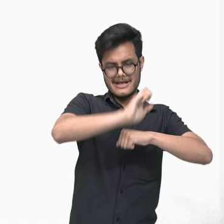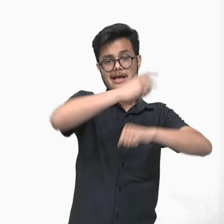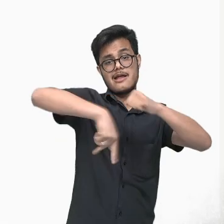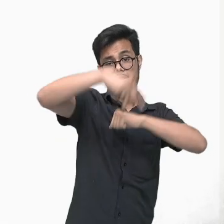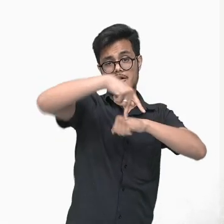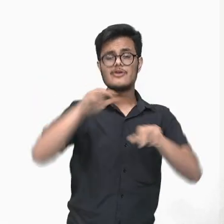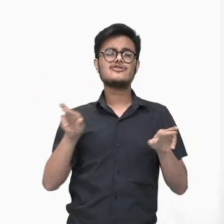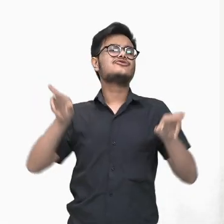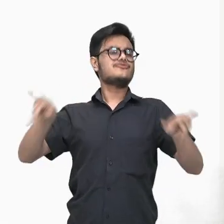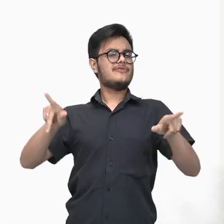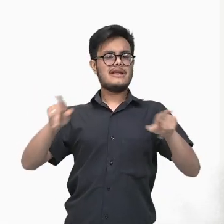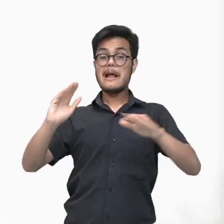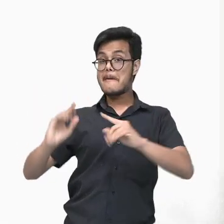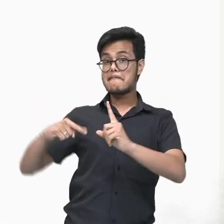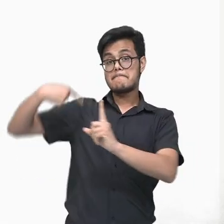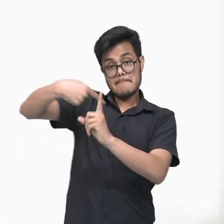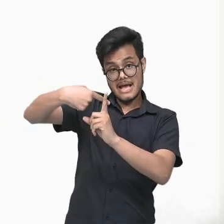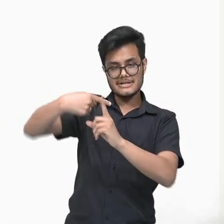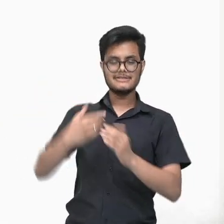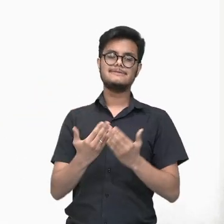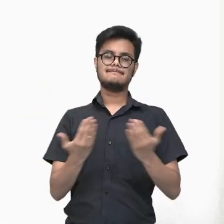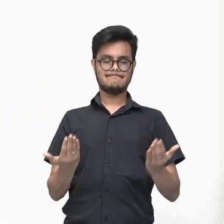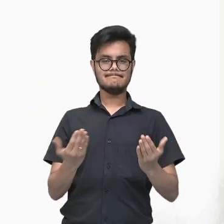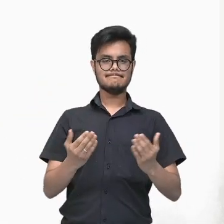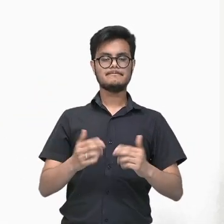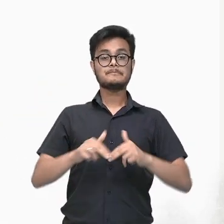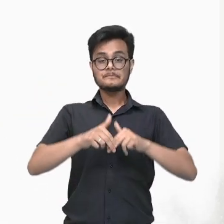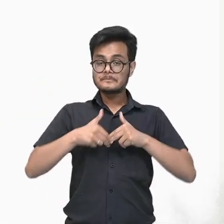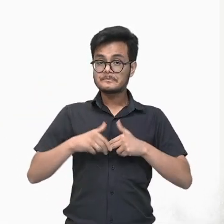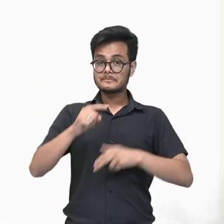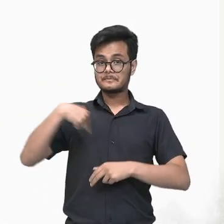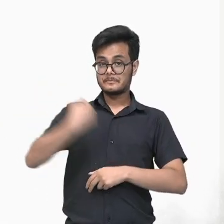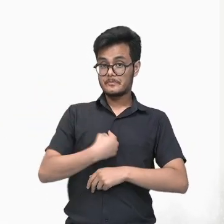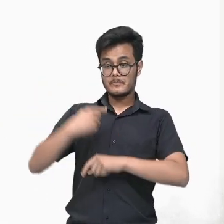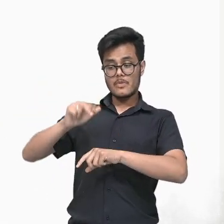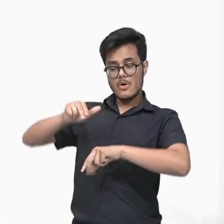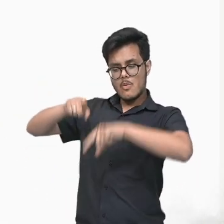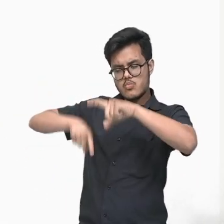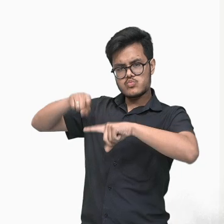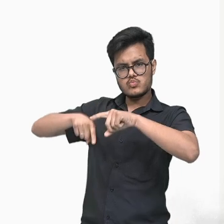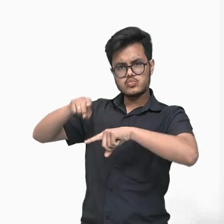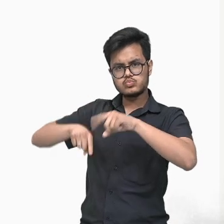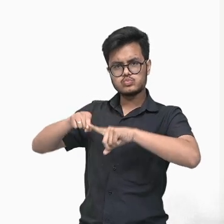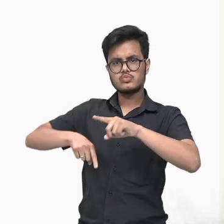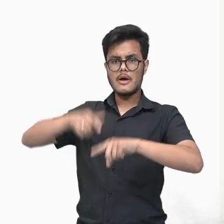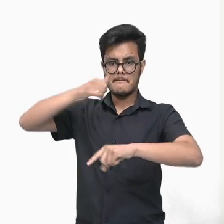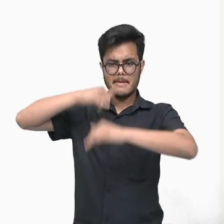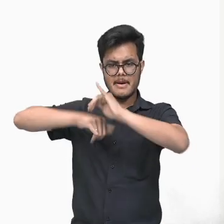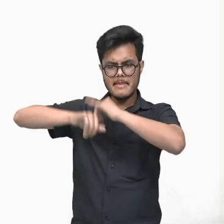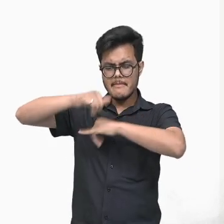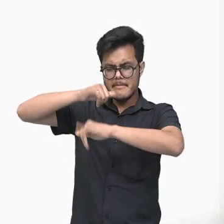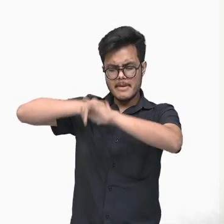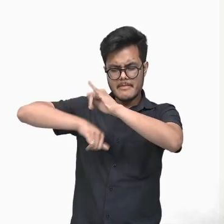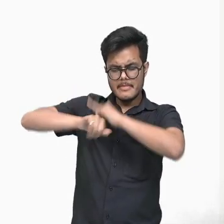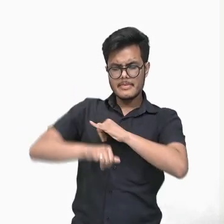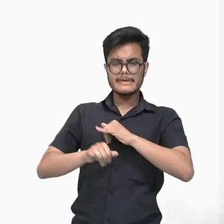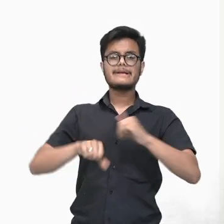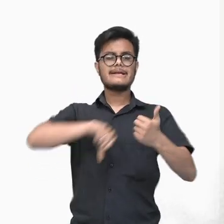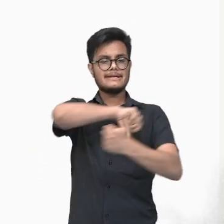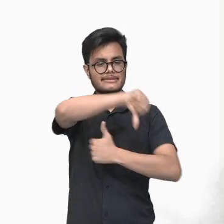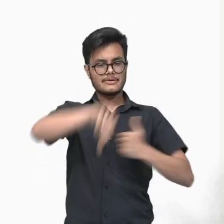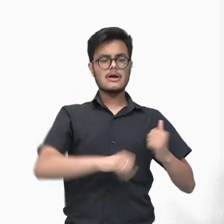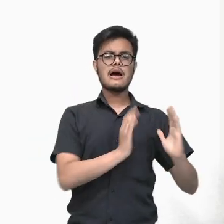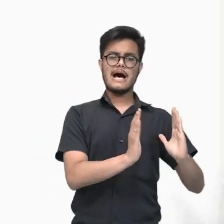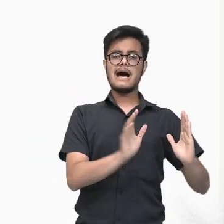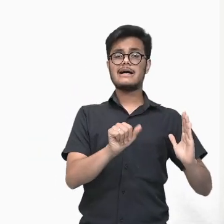corpo. Toda vez que eu vou eletrizar um corpo, um dos 3 processos distintos que temos